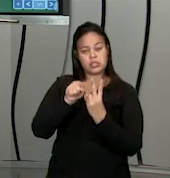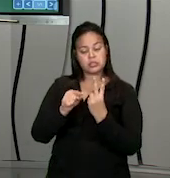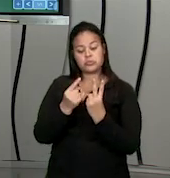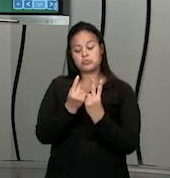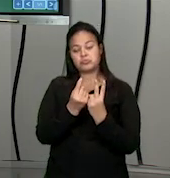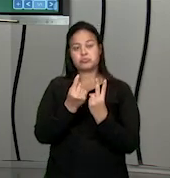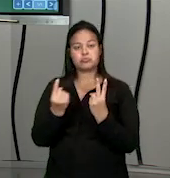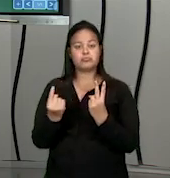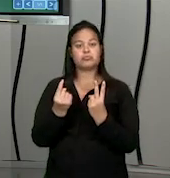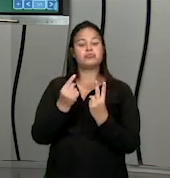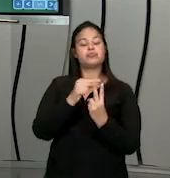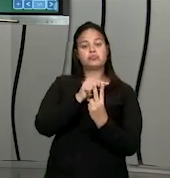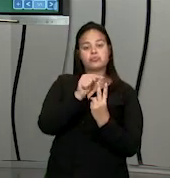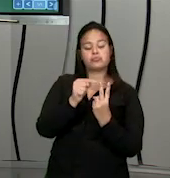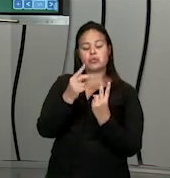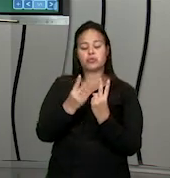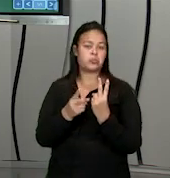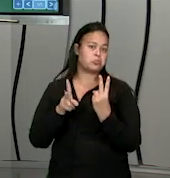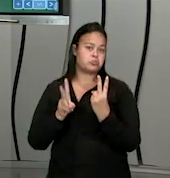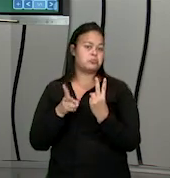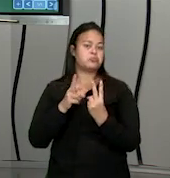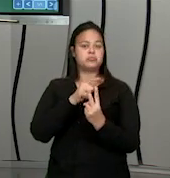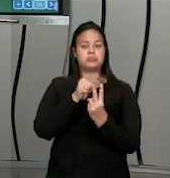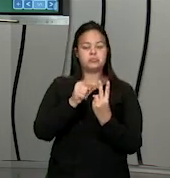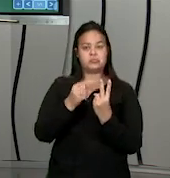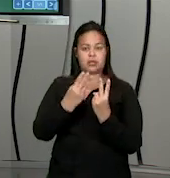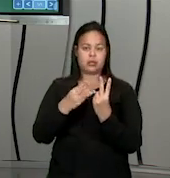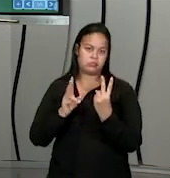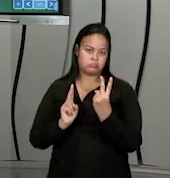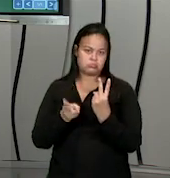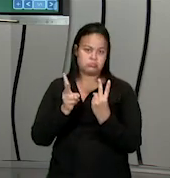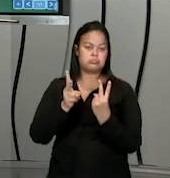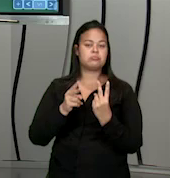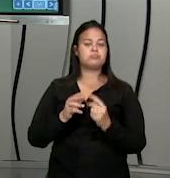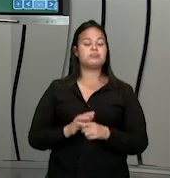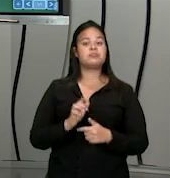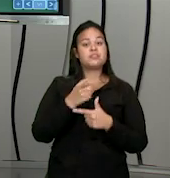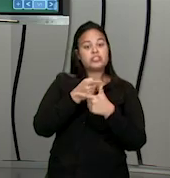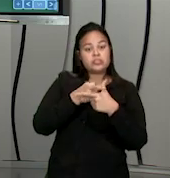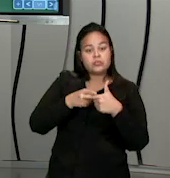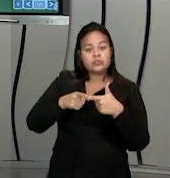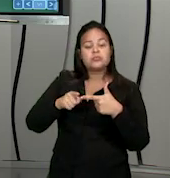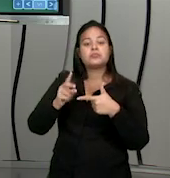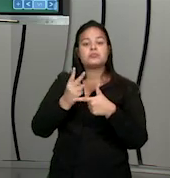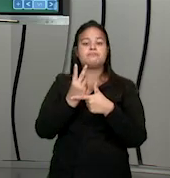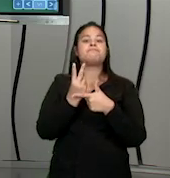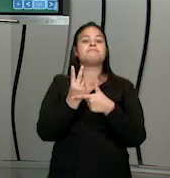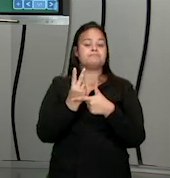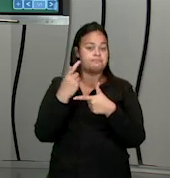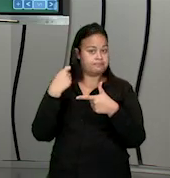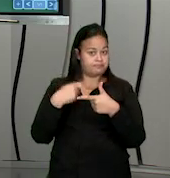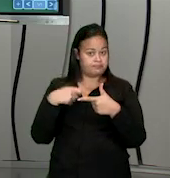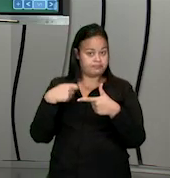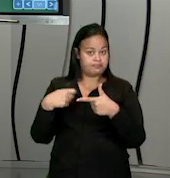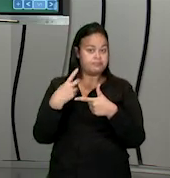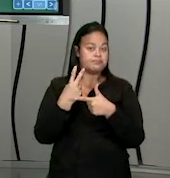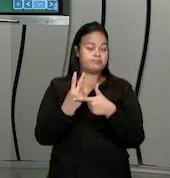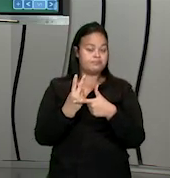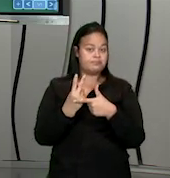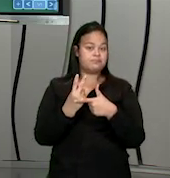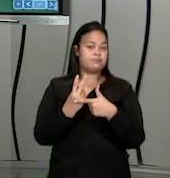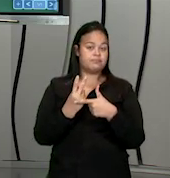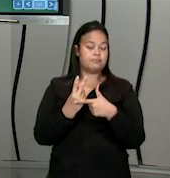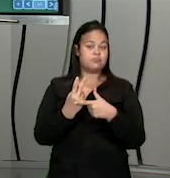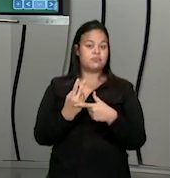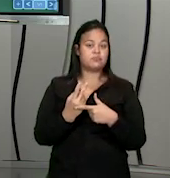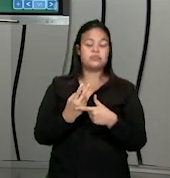1, raiz de 2 permanece, raiz de 3 permanece. Divido por 2, e